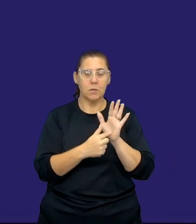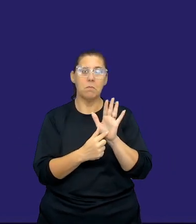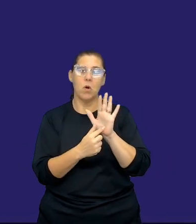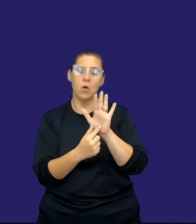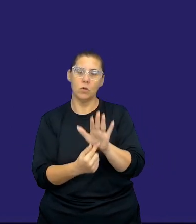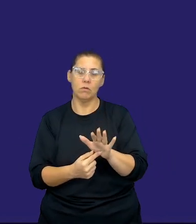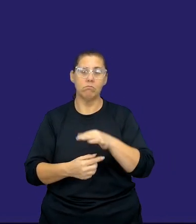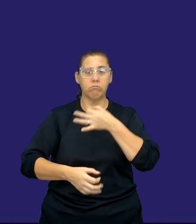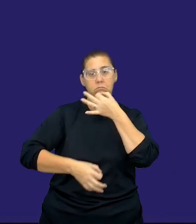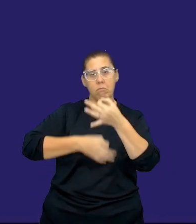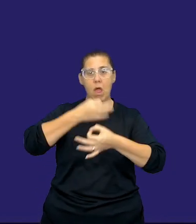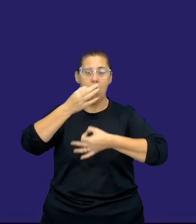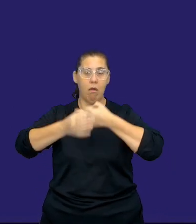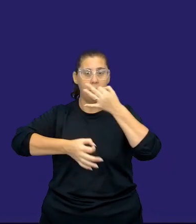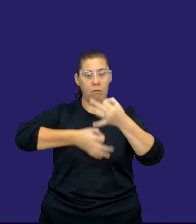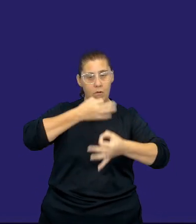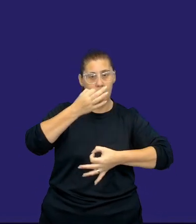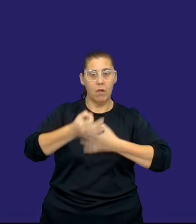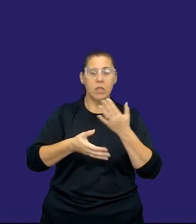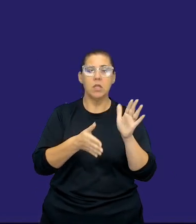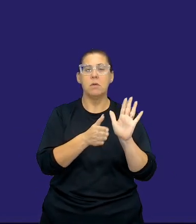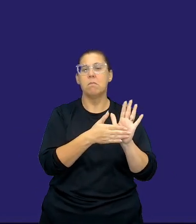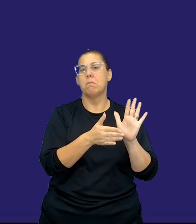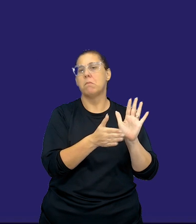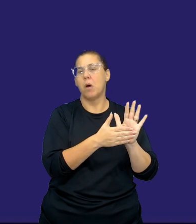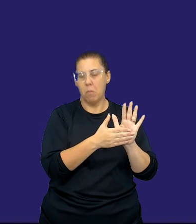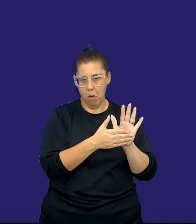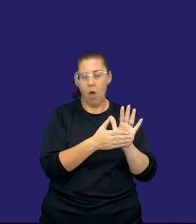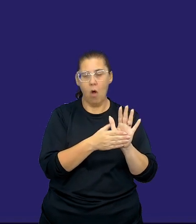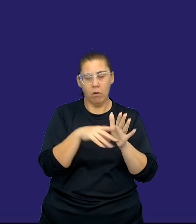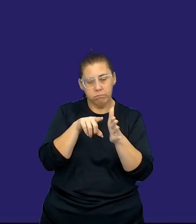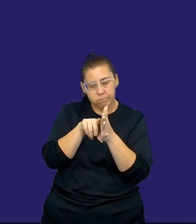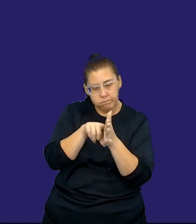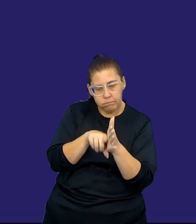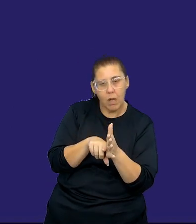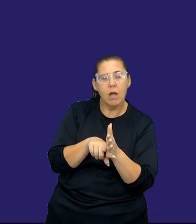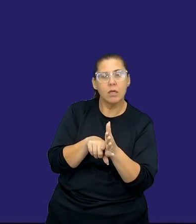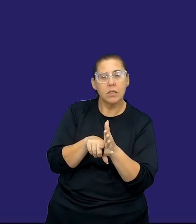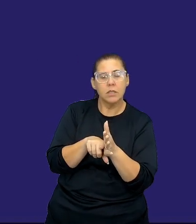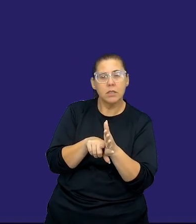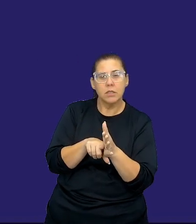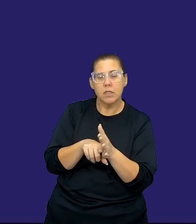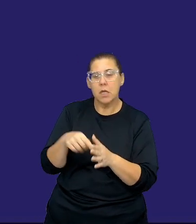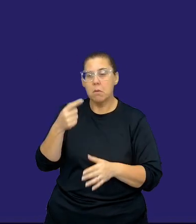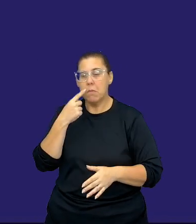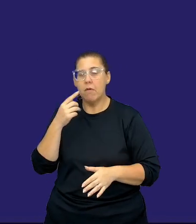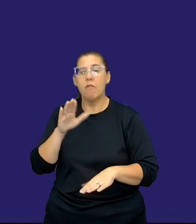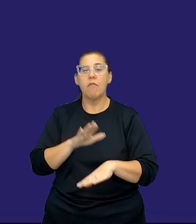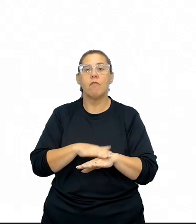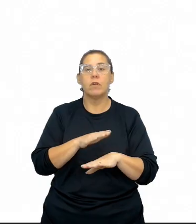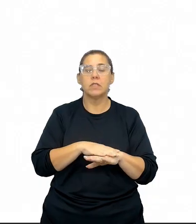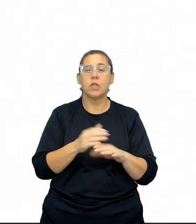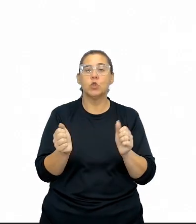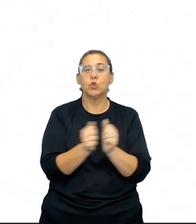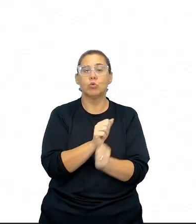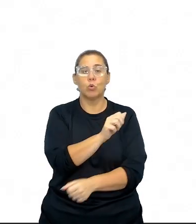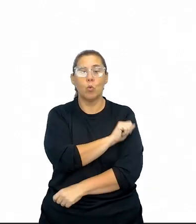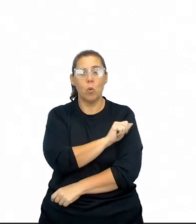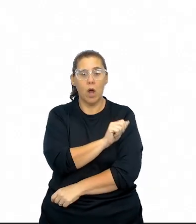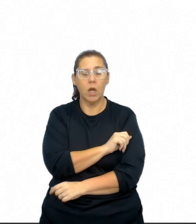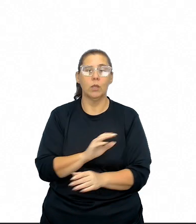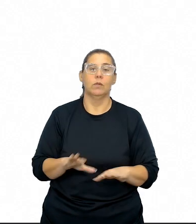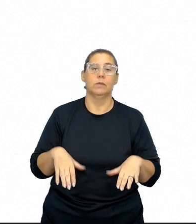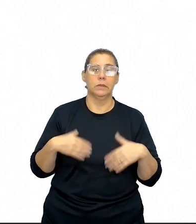aí as sugestões e propostas de abordagem para que seja aplicado com os estudantes.